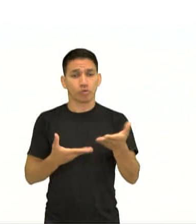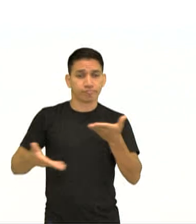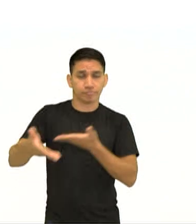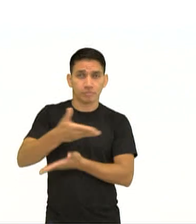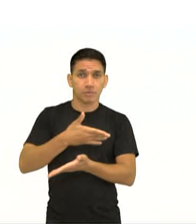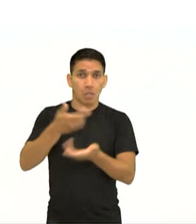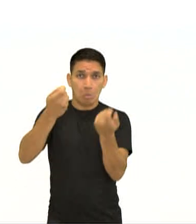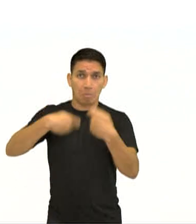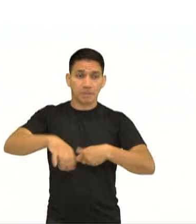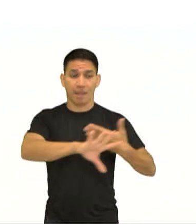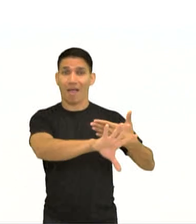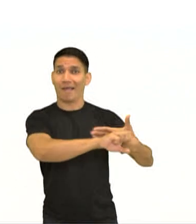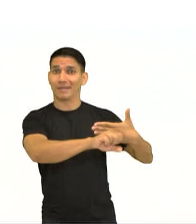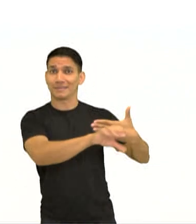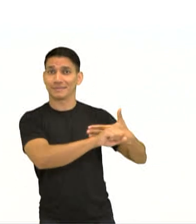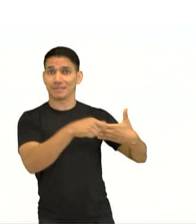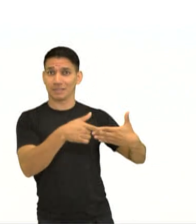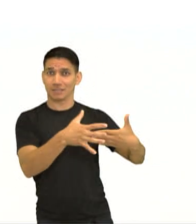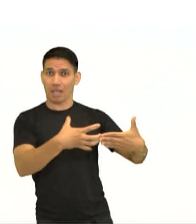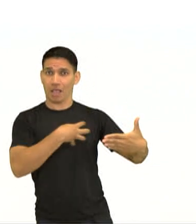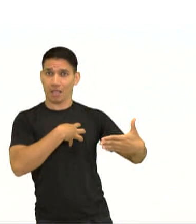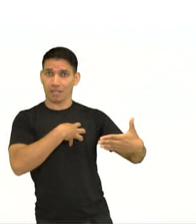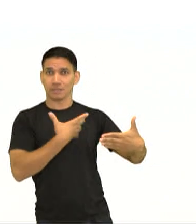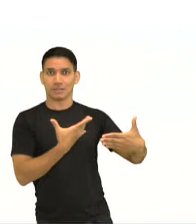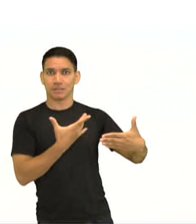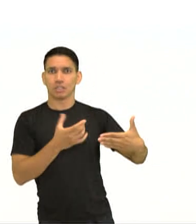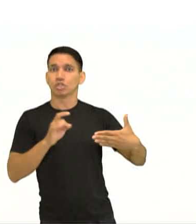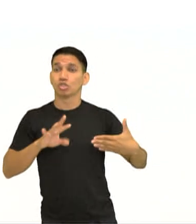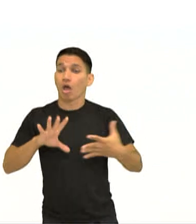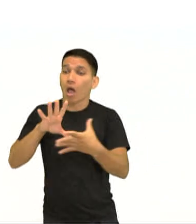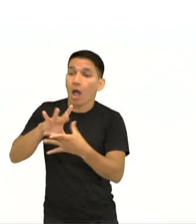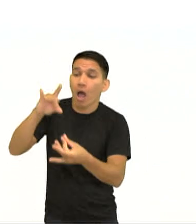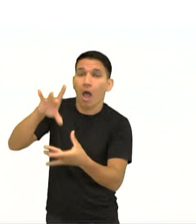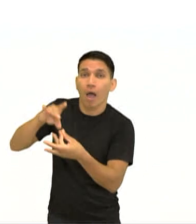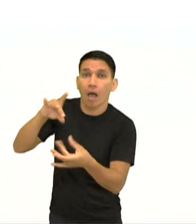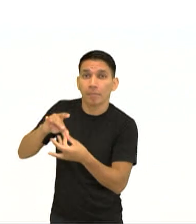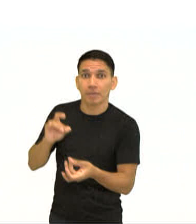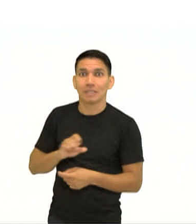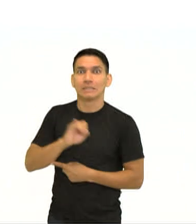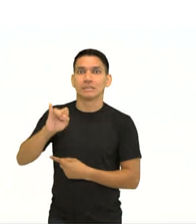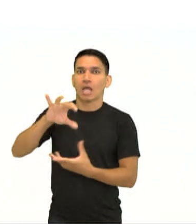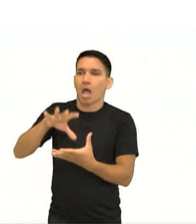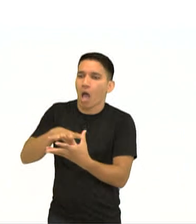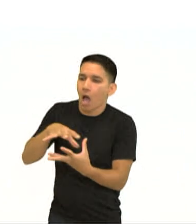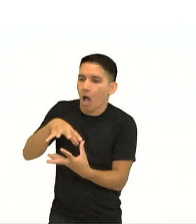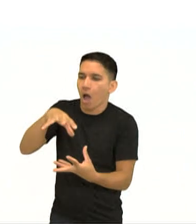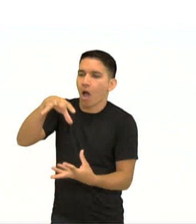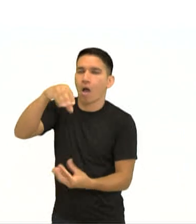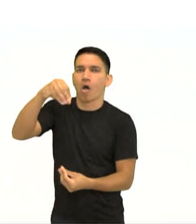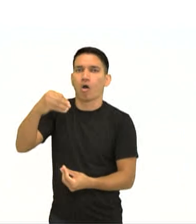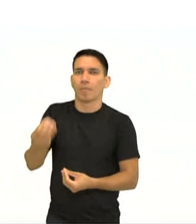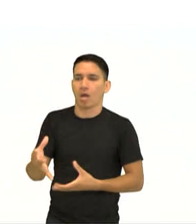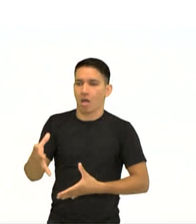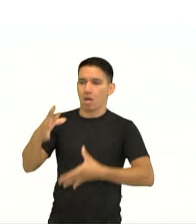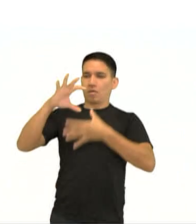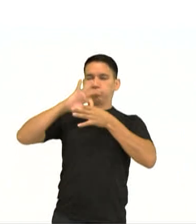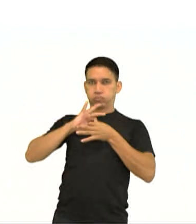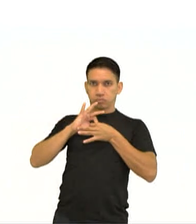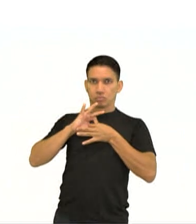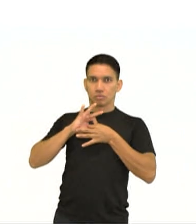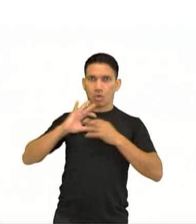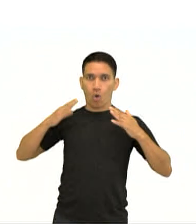dos sentidos, apenas a pura abstração. Quando a alma se une ao corpo, ela se